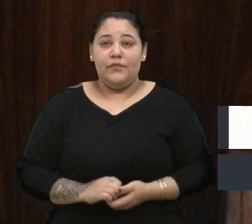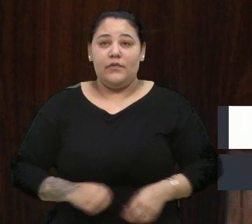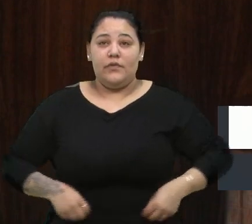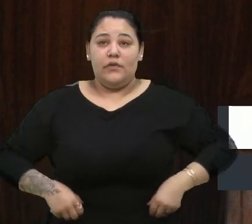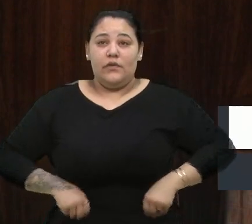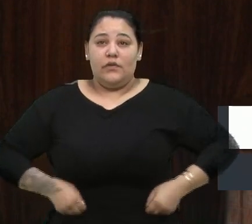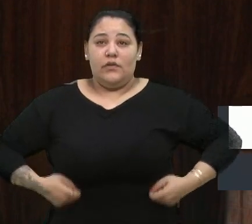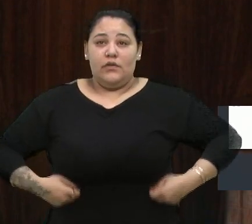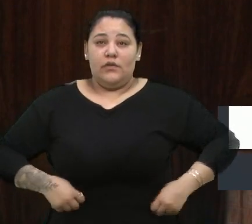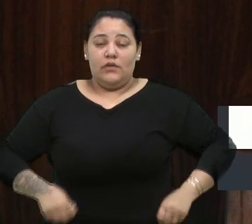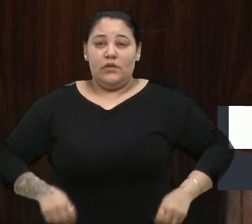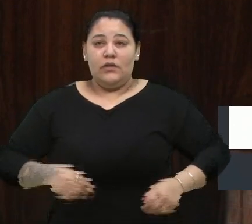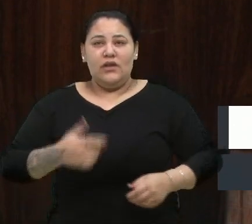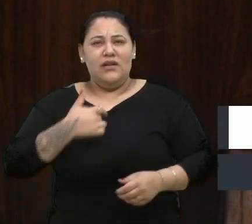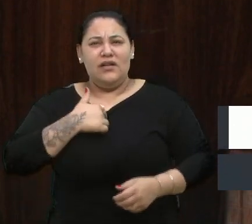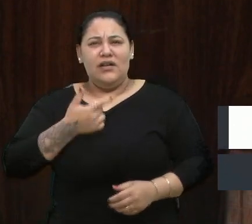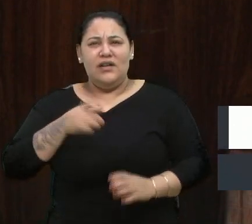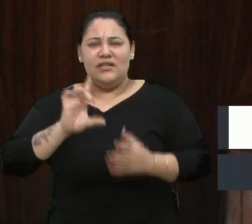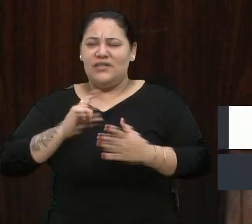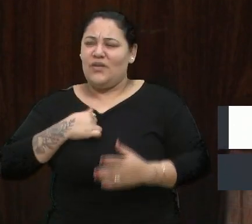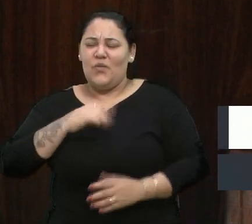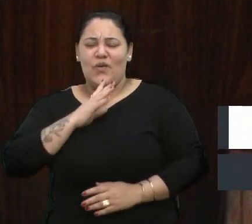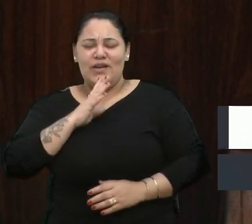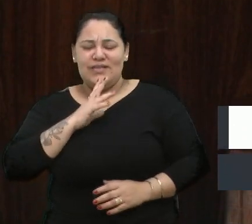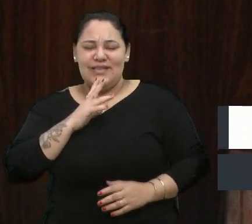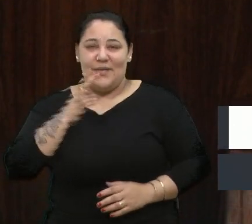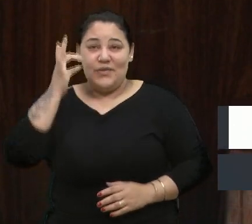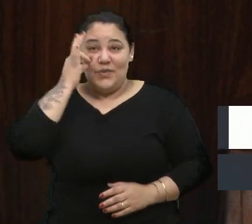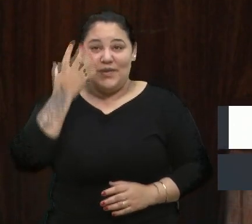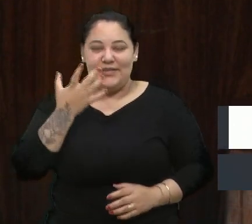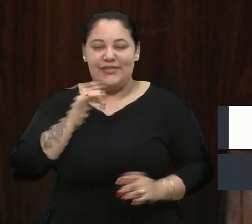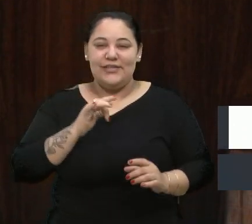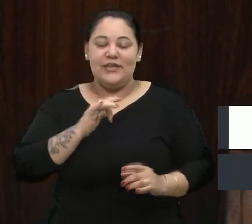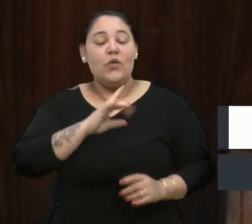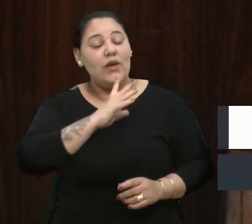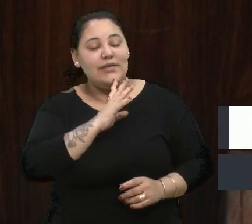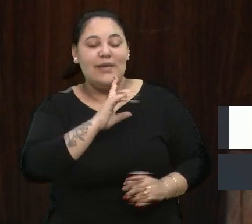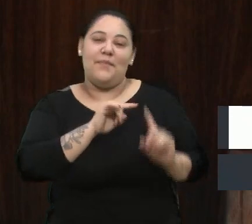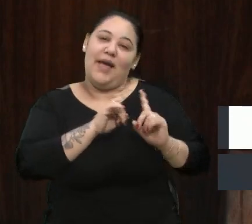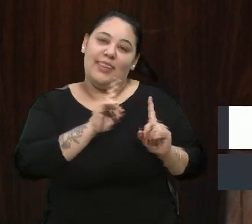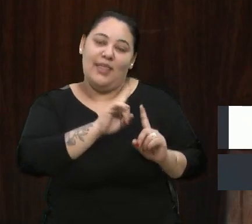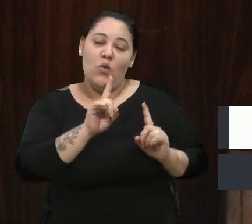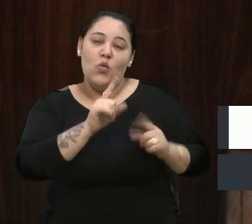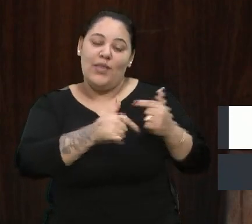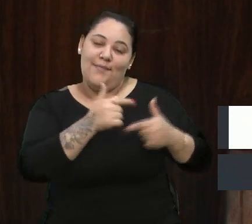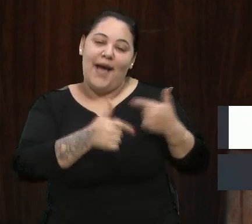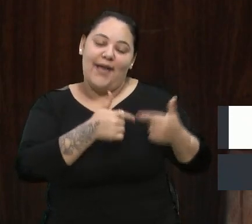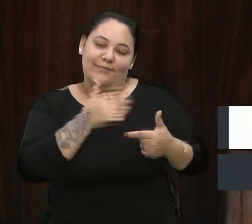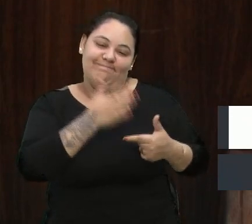conhecia pessoalmente, mas conhecia, mas não o seu trabalho, né? Aquele trabalho que o senhor fez,